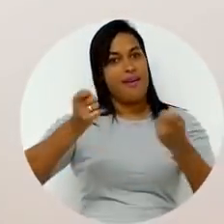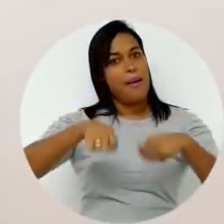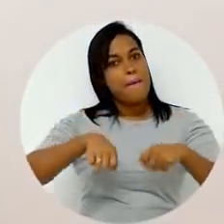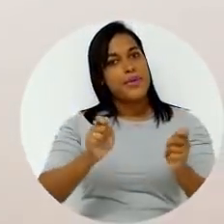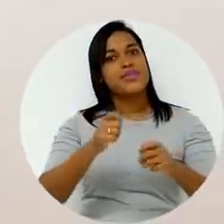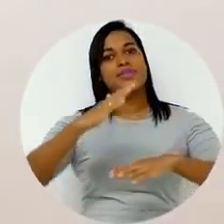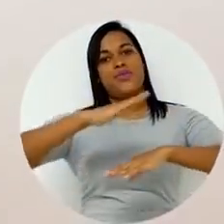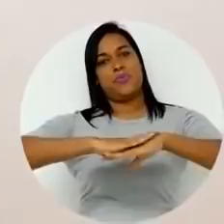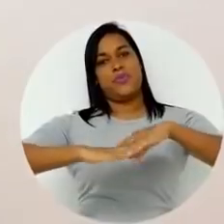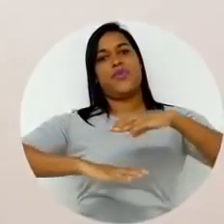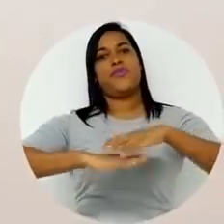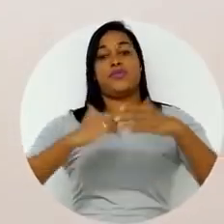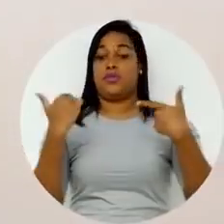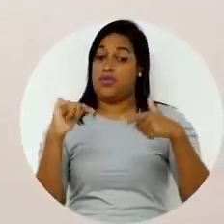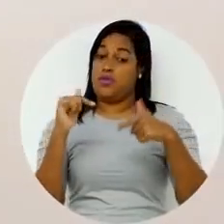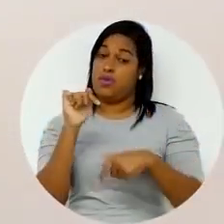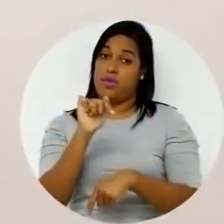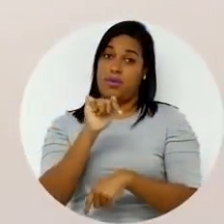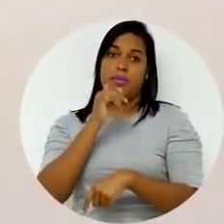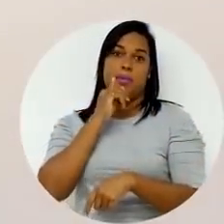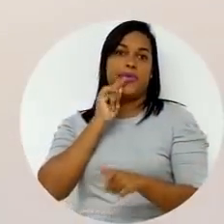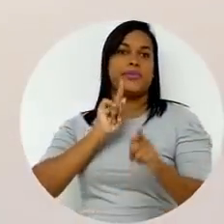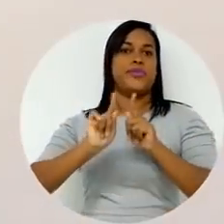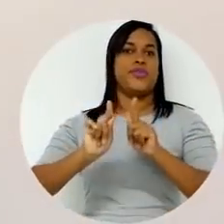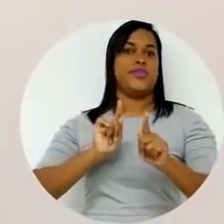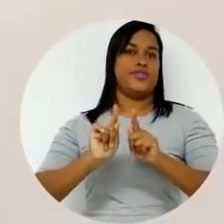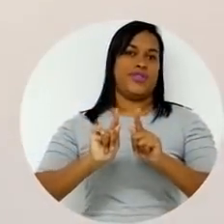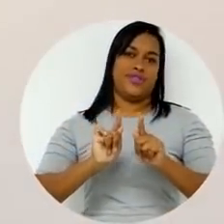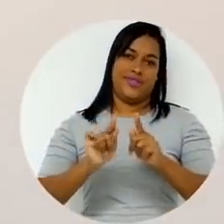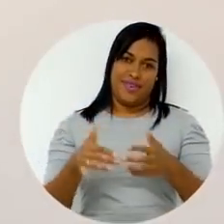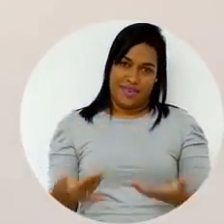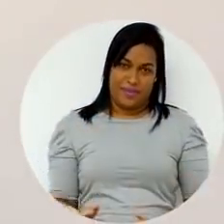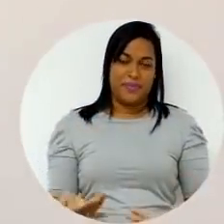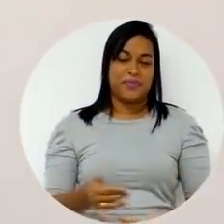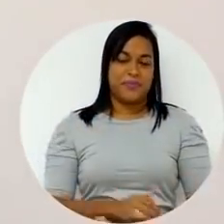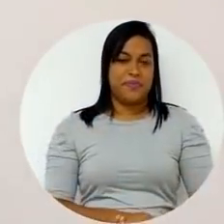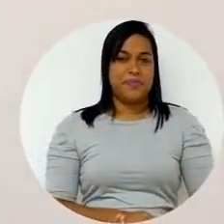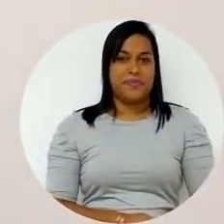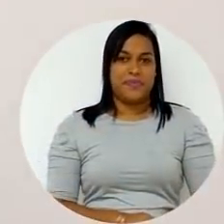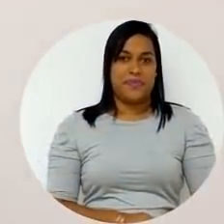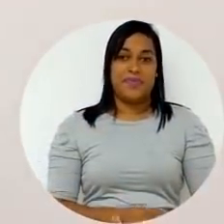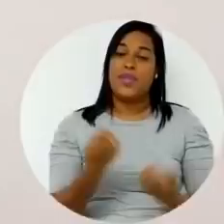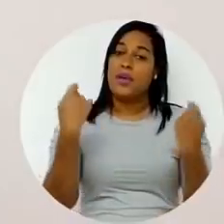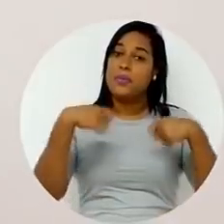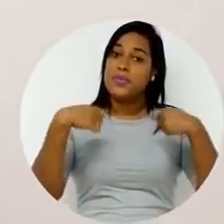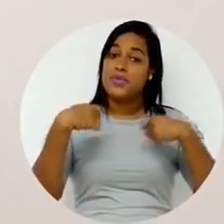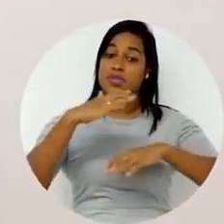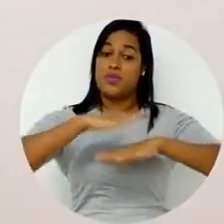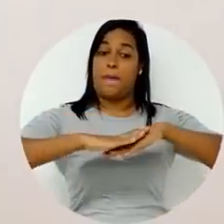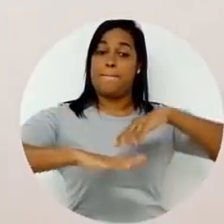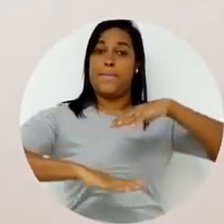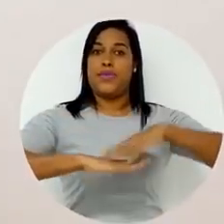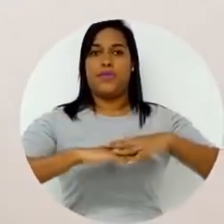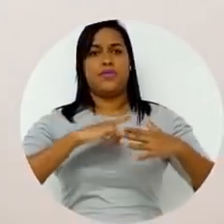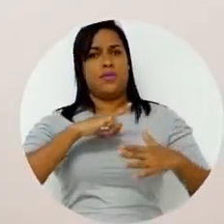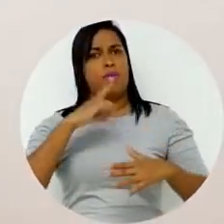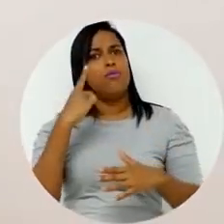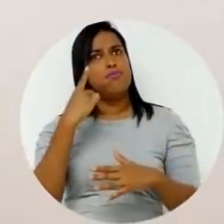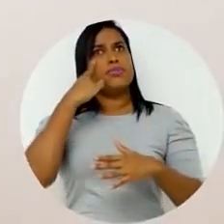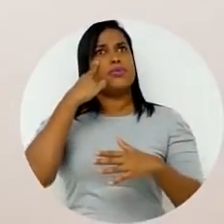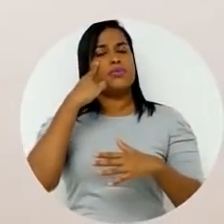capacitar os profissionais que trabalham na área de logística, por exemplo. Então é preciso que o profissional